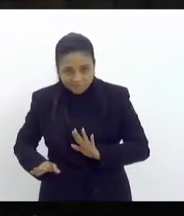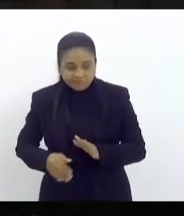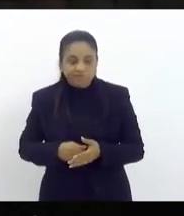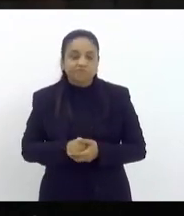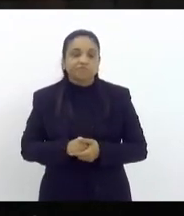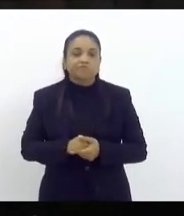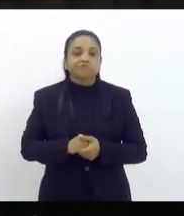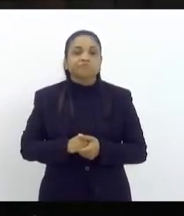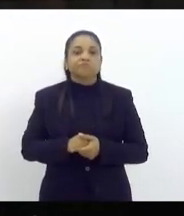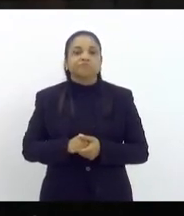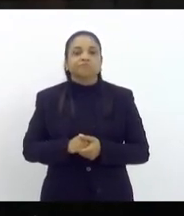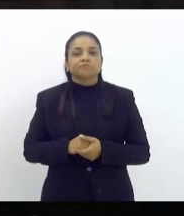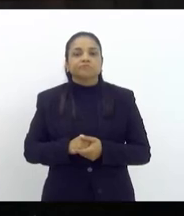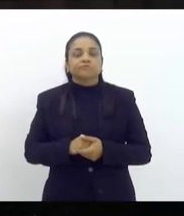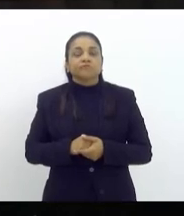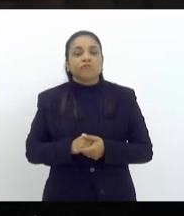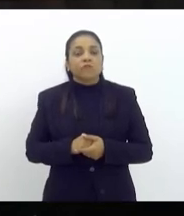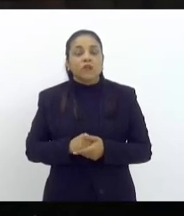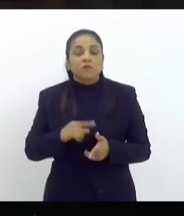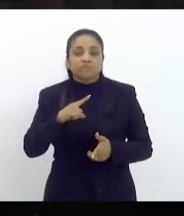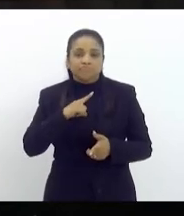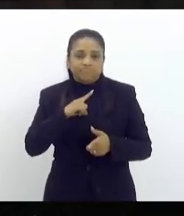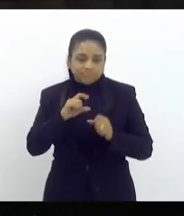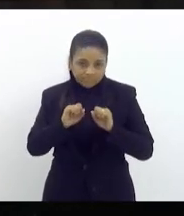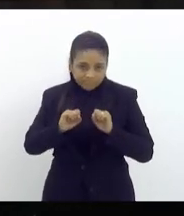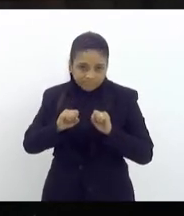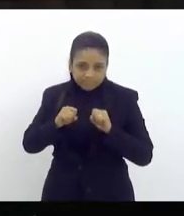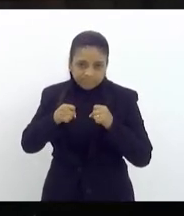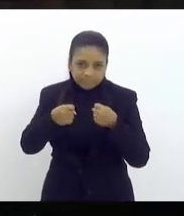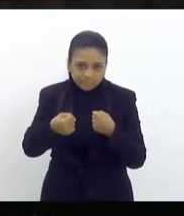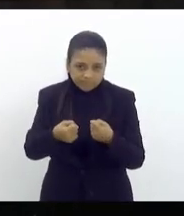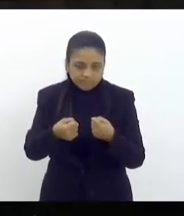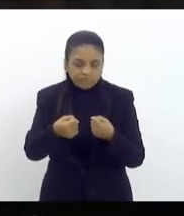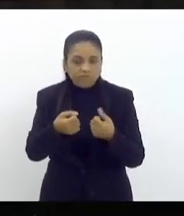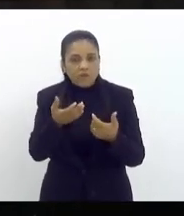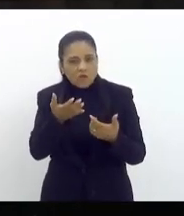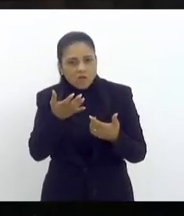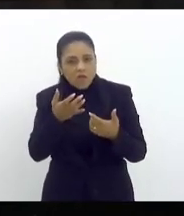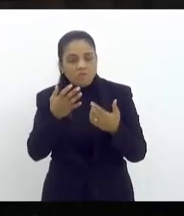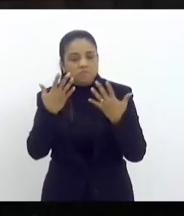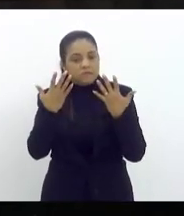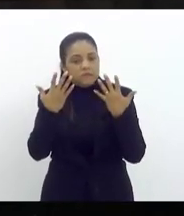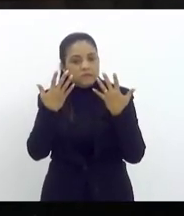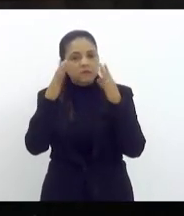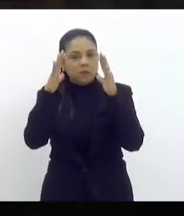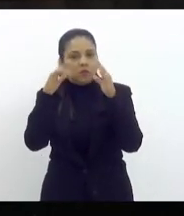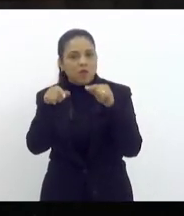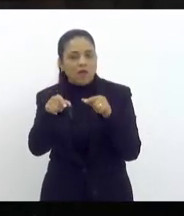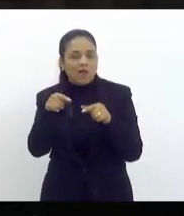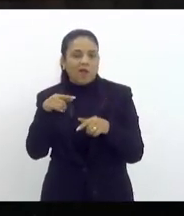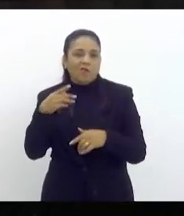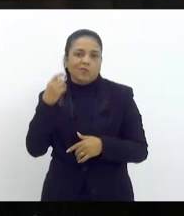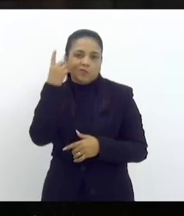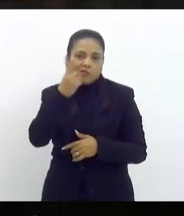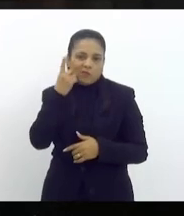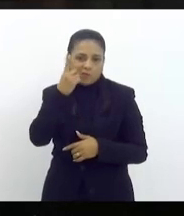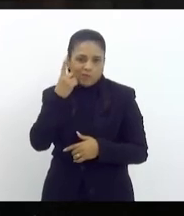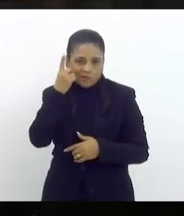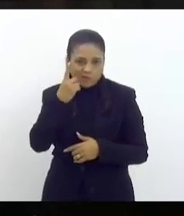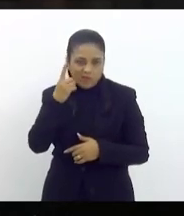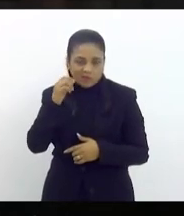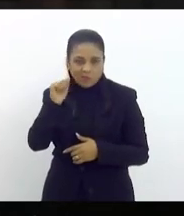quando há um esforço e aí eu quero saudar o deputado André Correia por isso de tentar